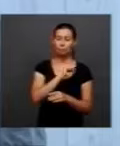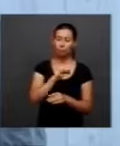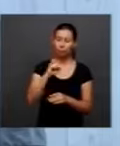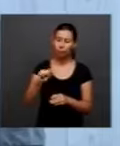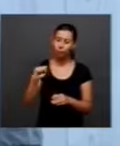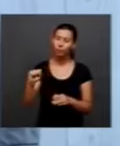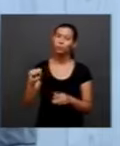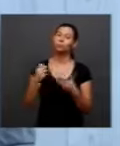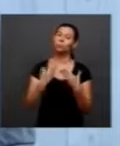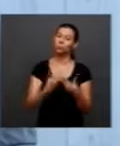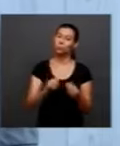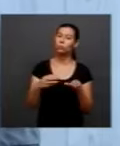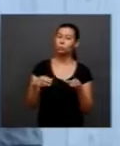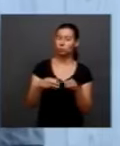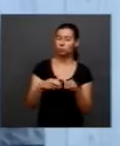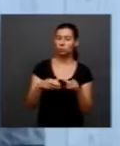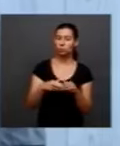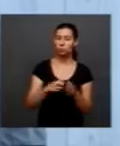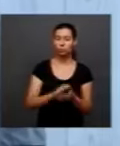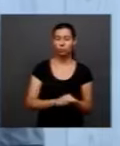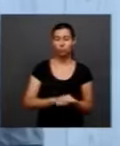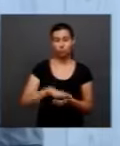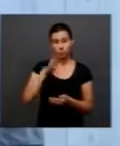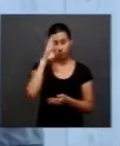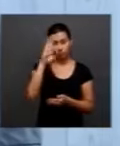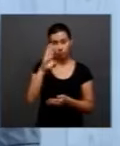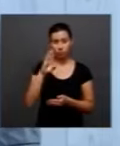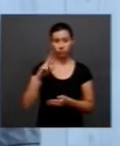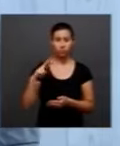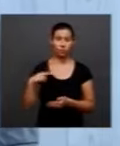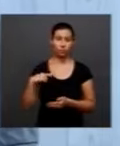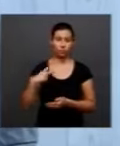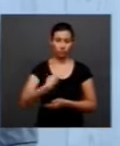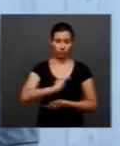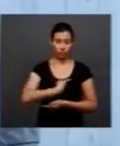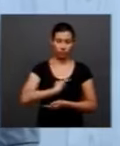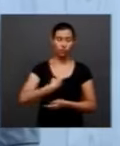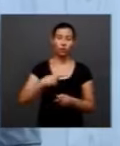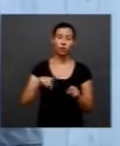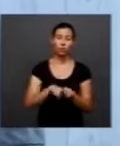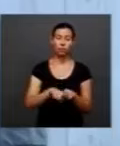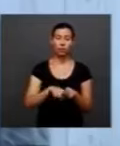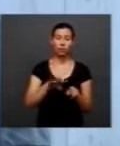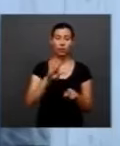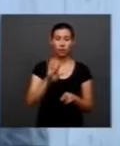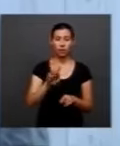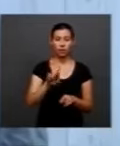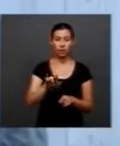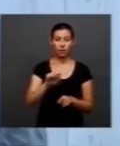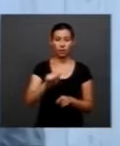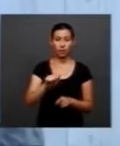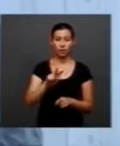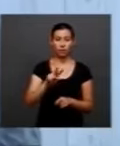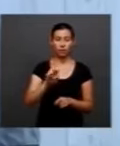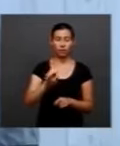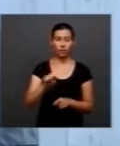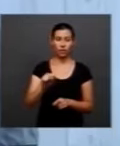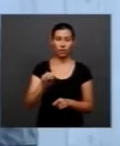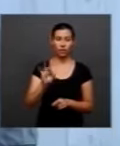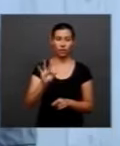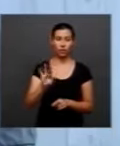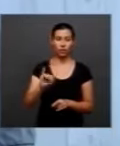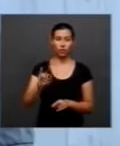principalmente as travestis e transexuais, que são o carro-chefe dessa matança. Então, nesse sentido, a gente precisa, sim,